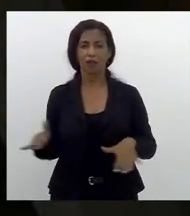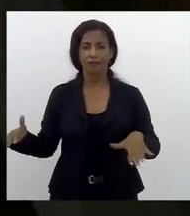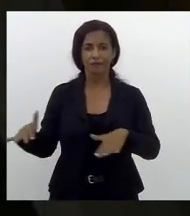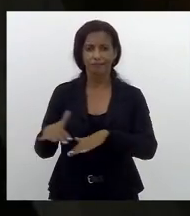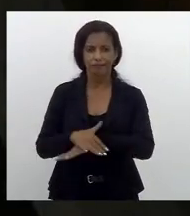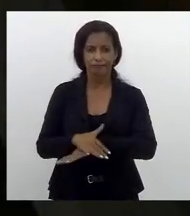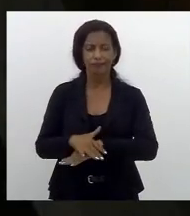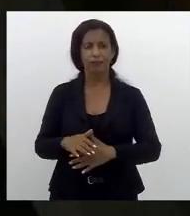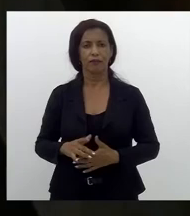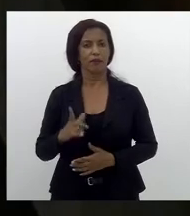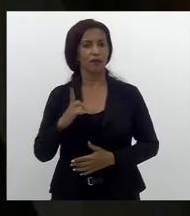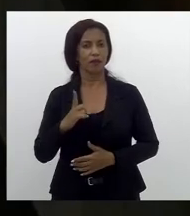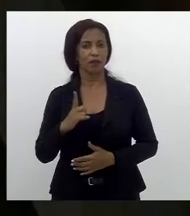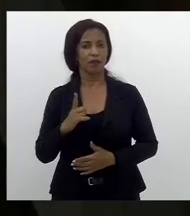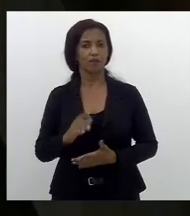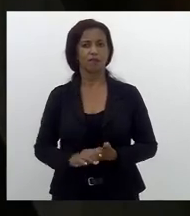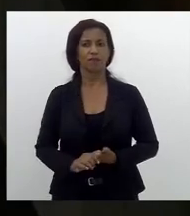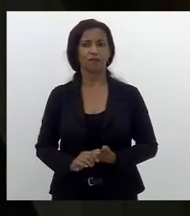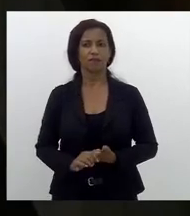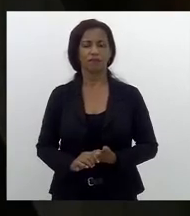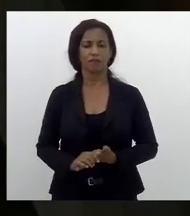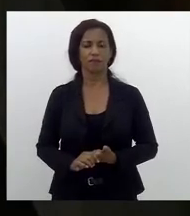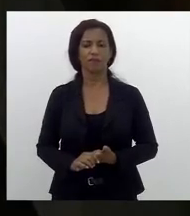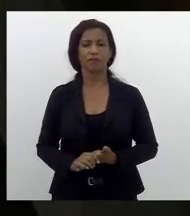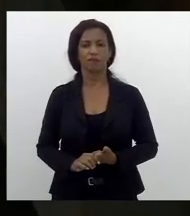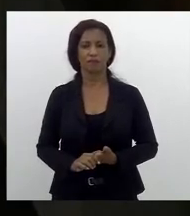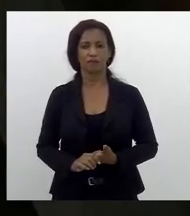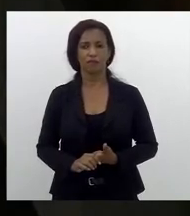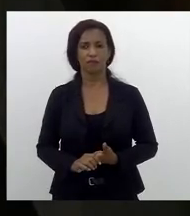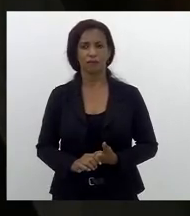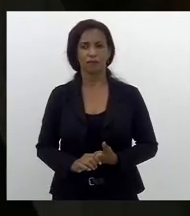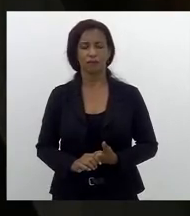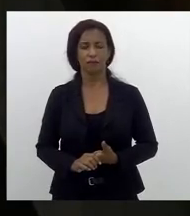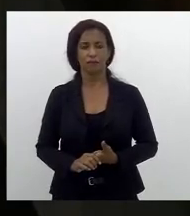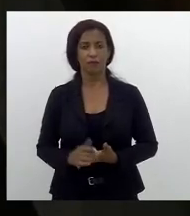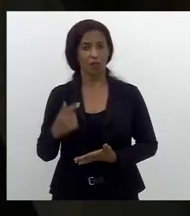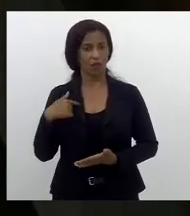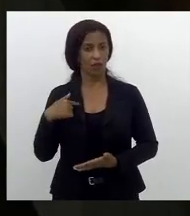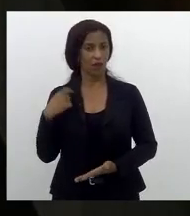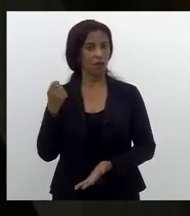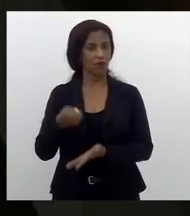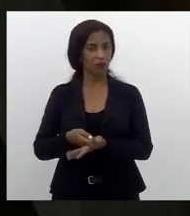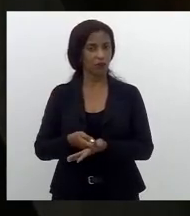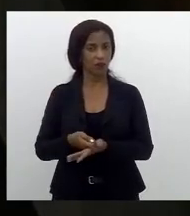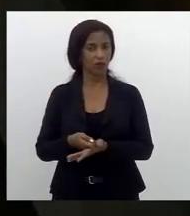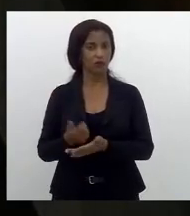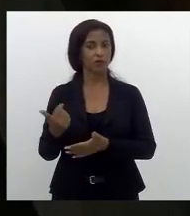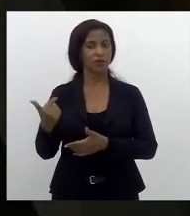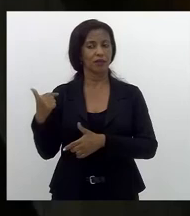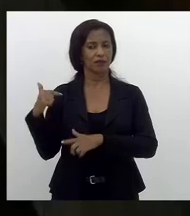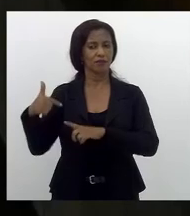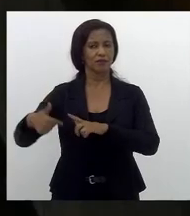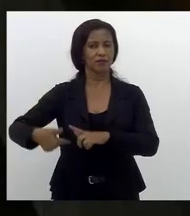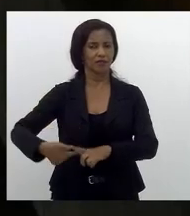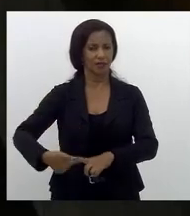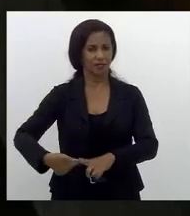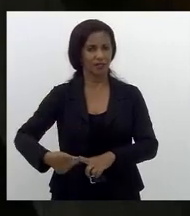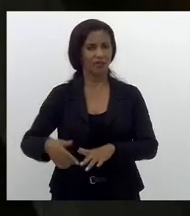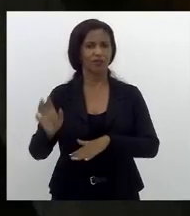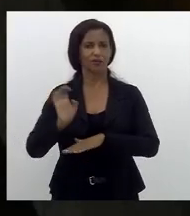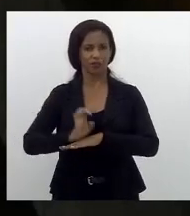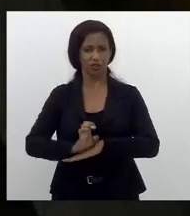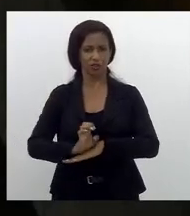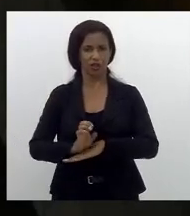insubordinada, tem uma tradição insurreta. E eu aposto nessa tradição insubordinada e insurreta do